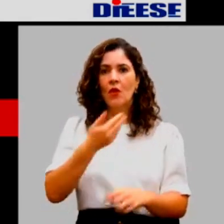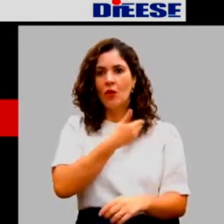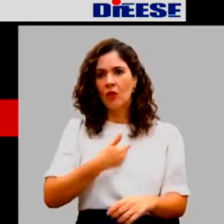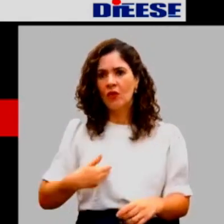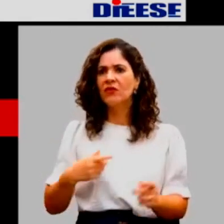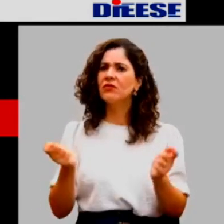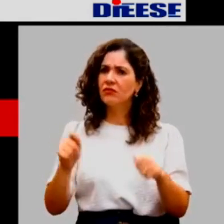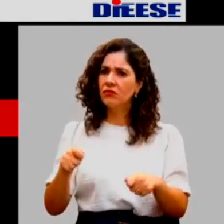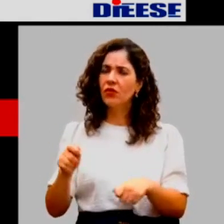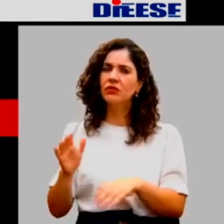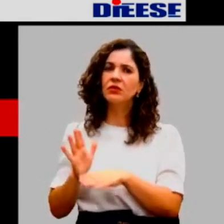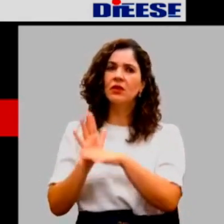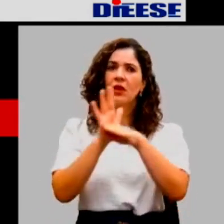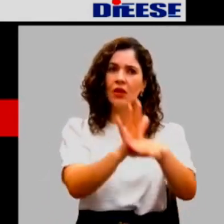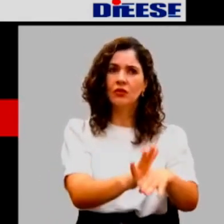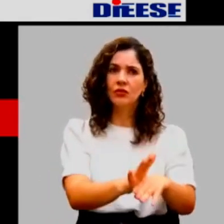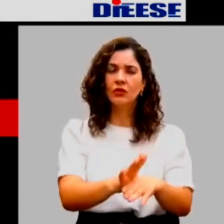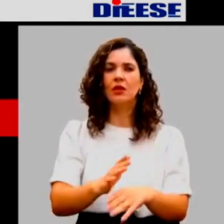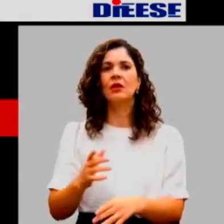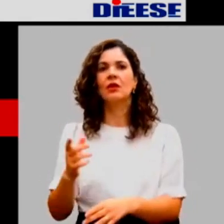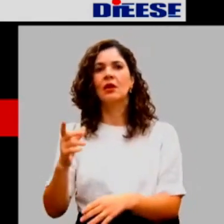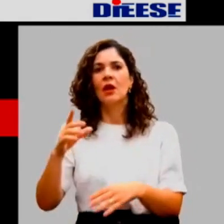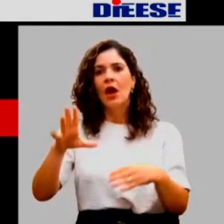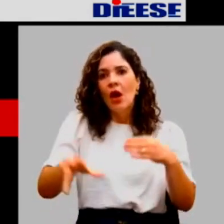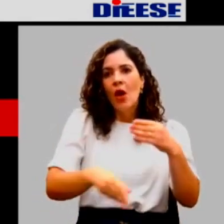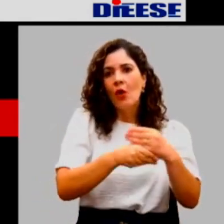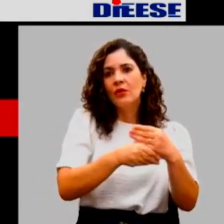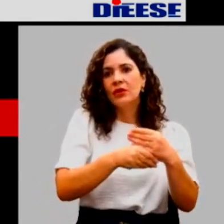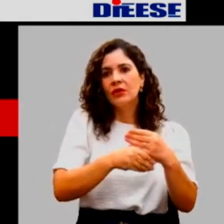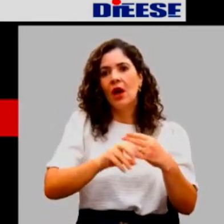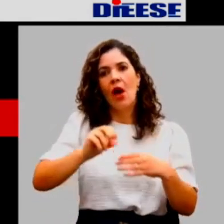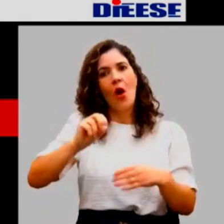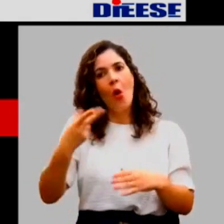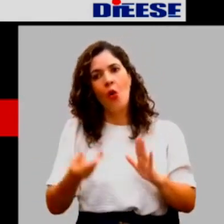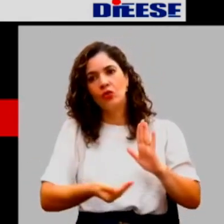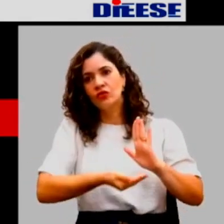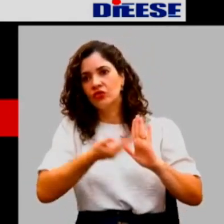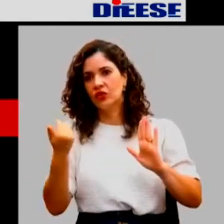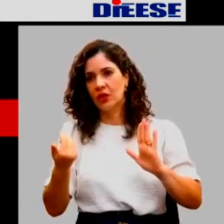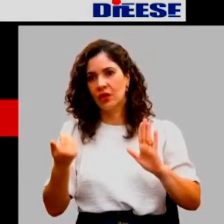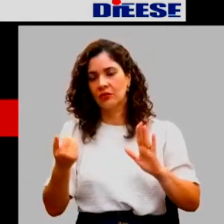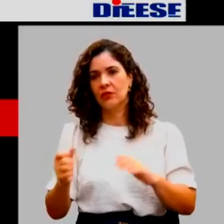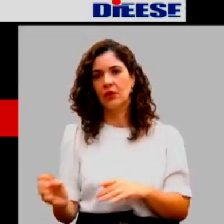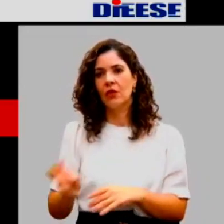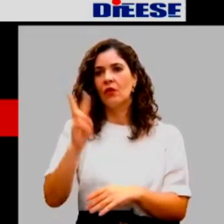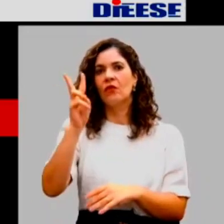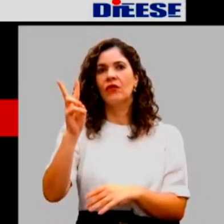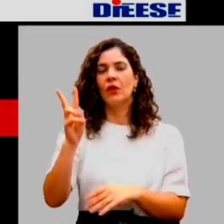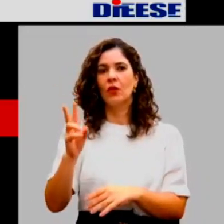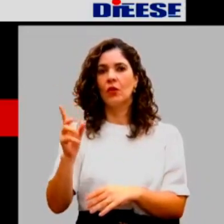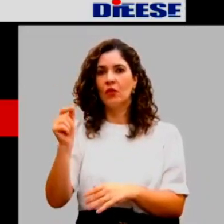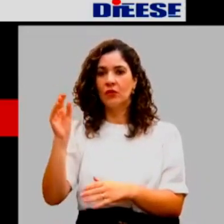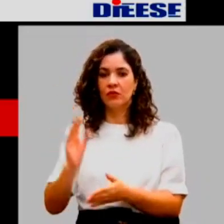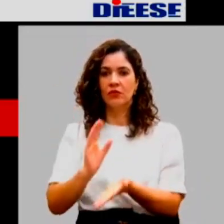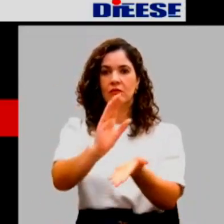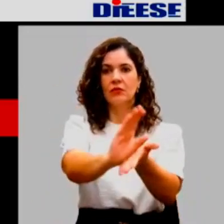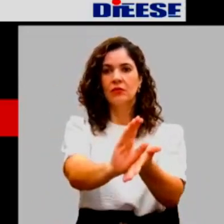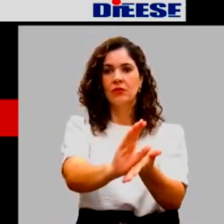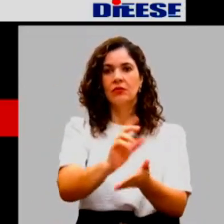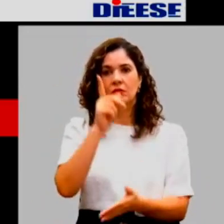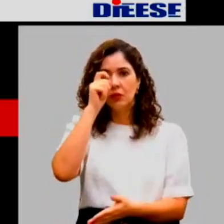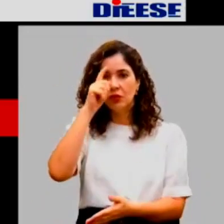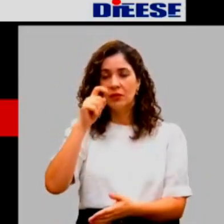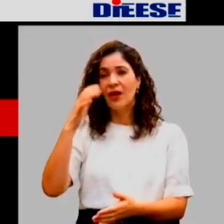vir né retirar ou acrescentar uma Emenda alterando o valor da contribuição do Tesouro estadual para ipseng porque aí resolve todos os